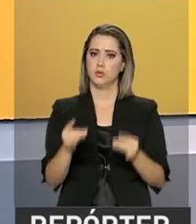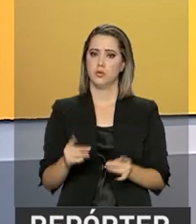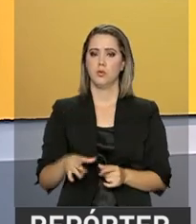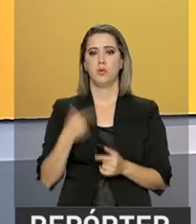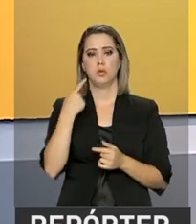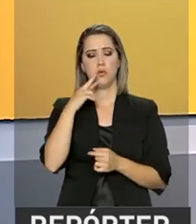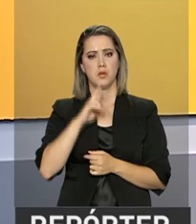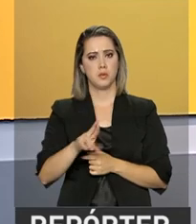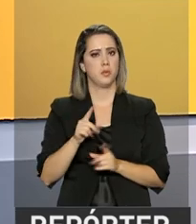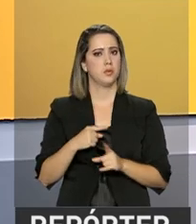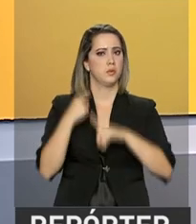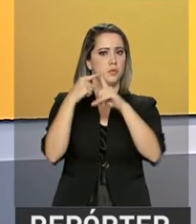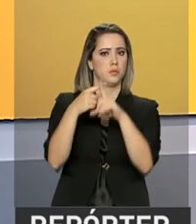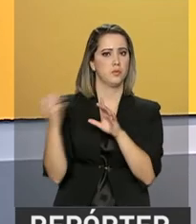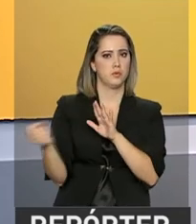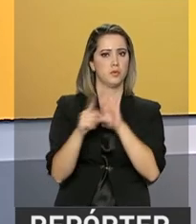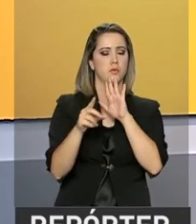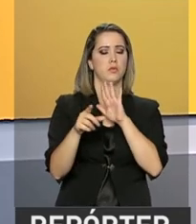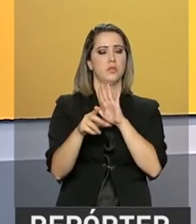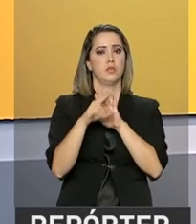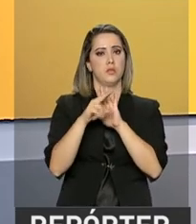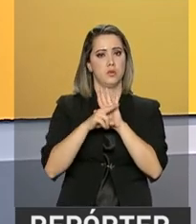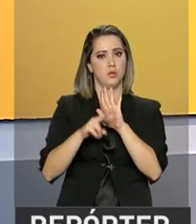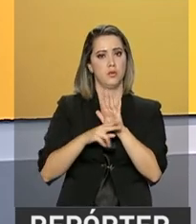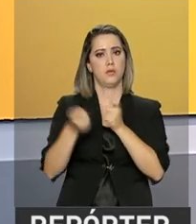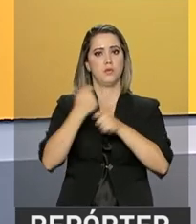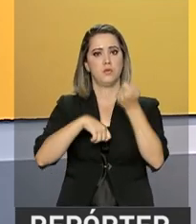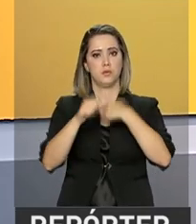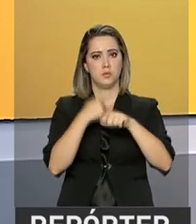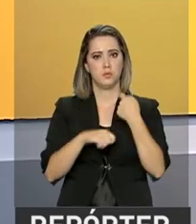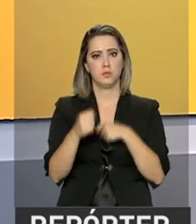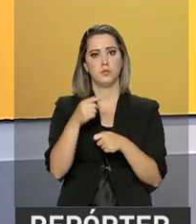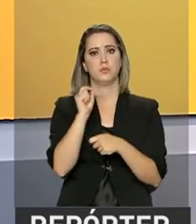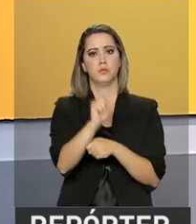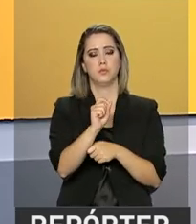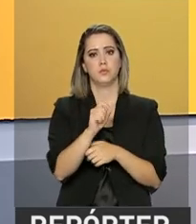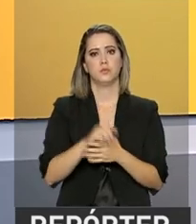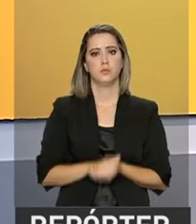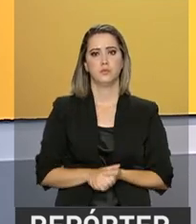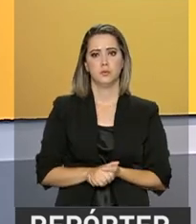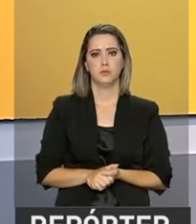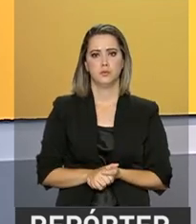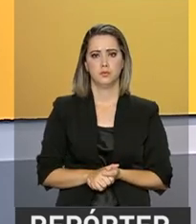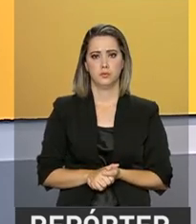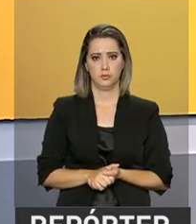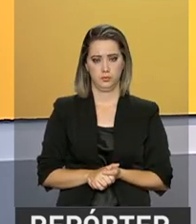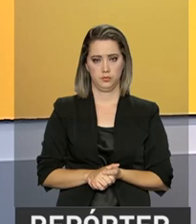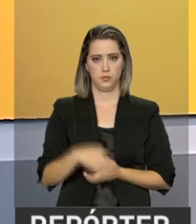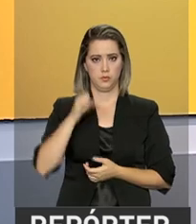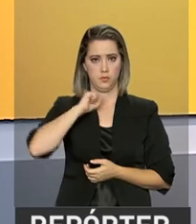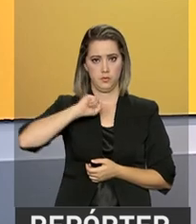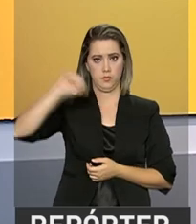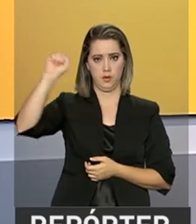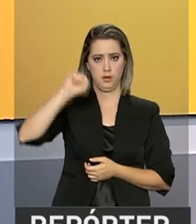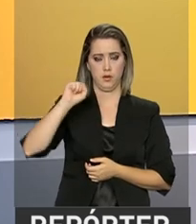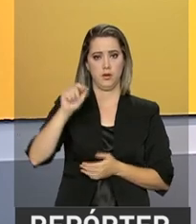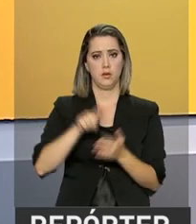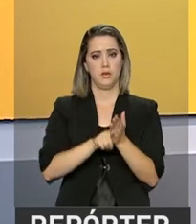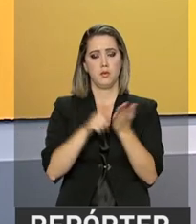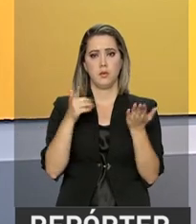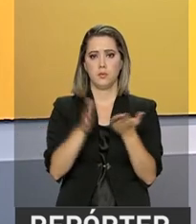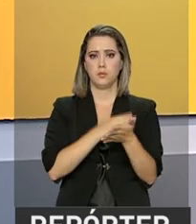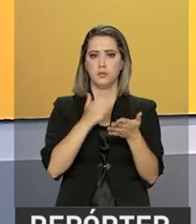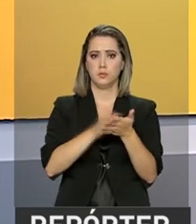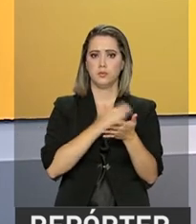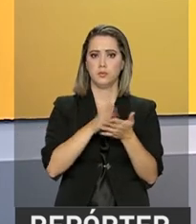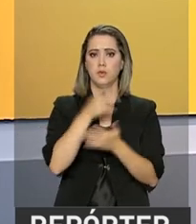destacaram o efeito positivo das reformas econômicas na economia. Em abril, a revista norte-americana